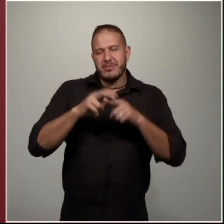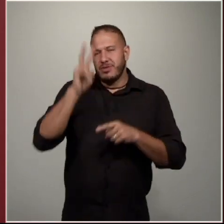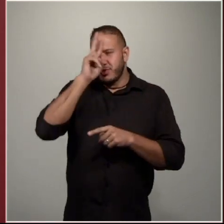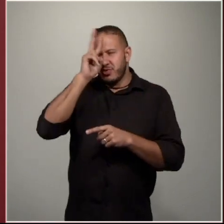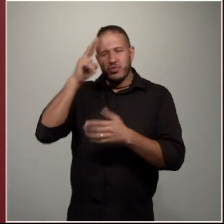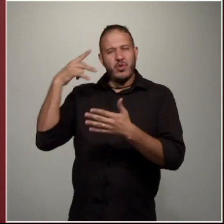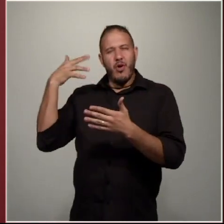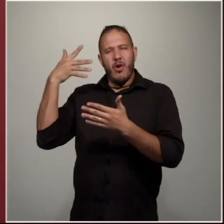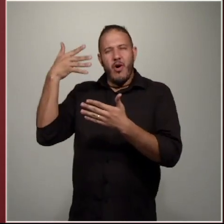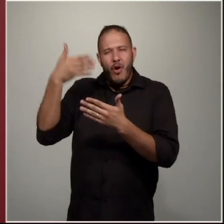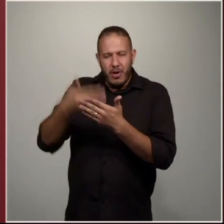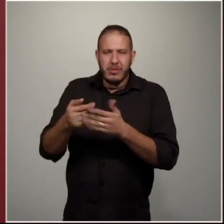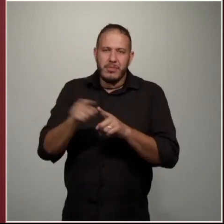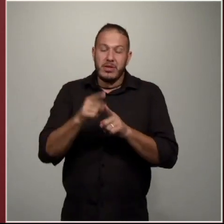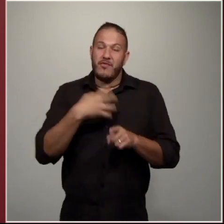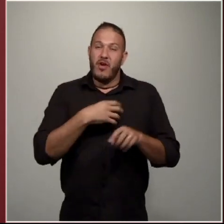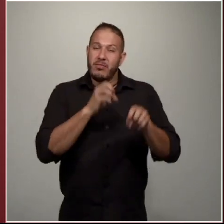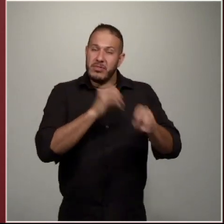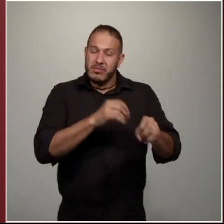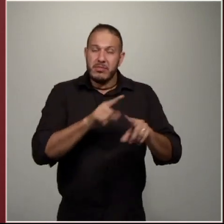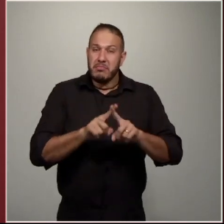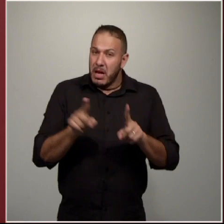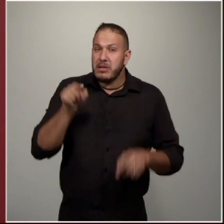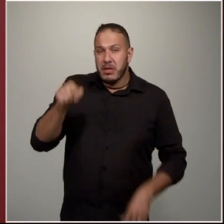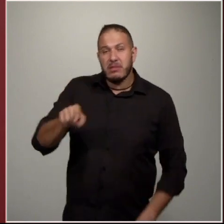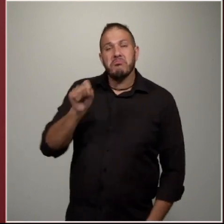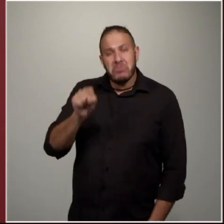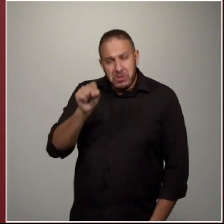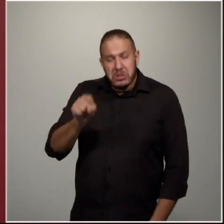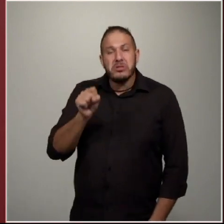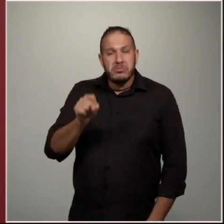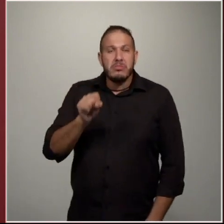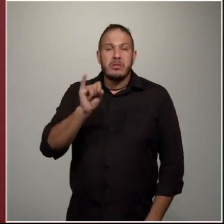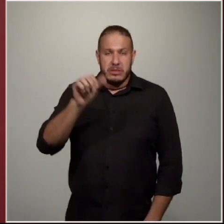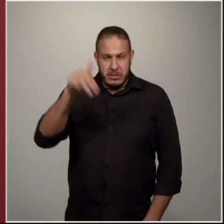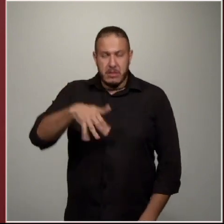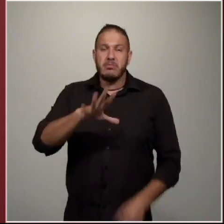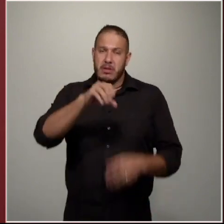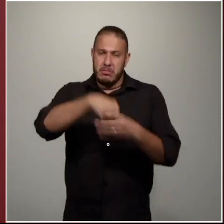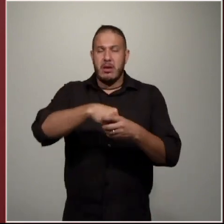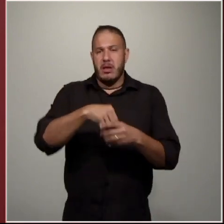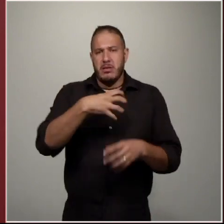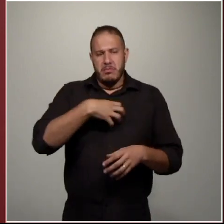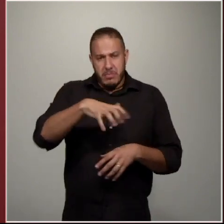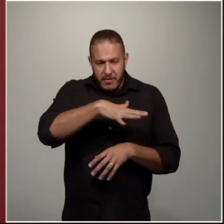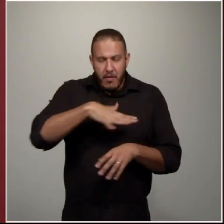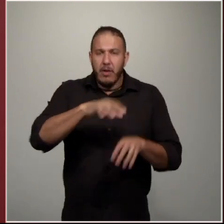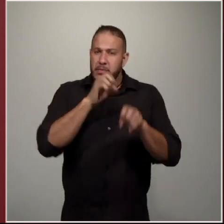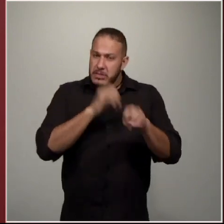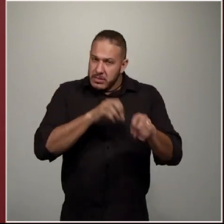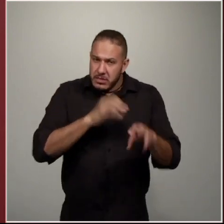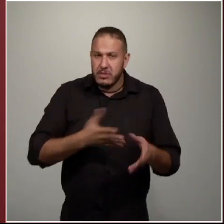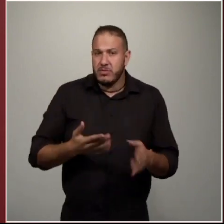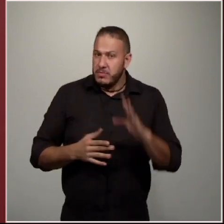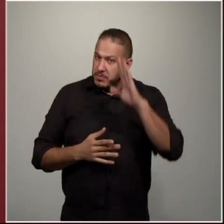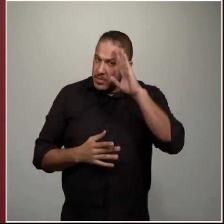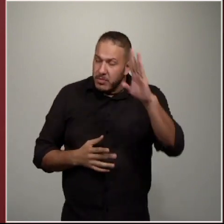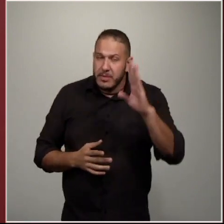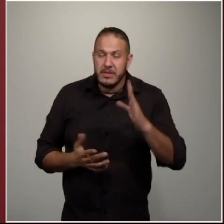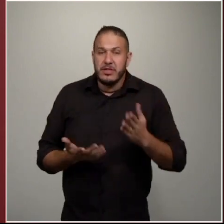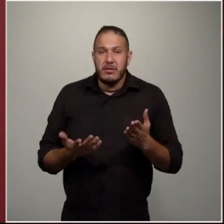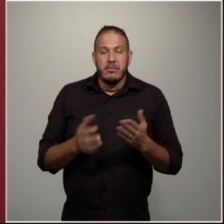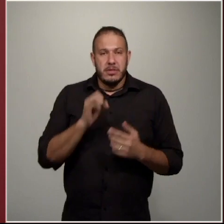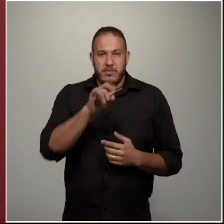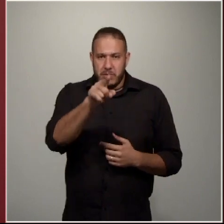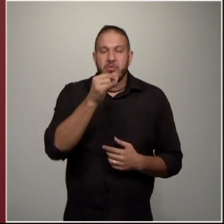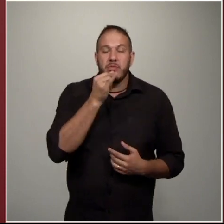até mesmo uma perspectiva de ensino mas muitas vezes ela poderia sim participar da do ensino principalmente é se